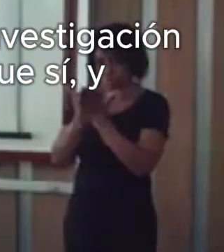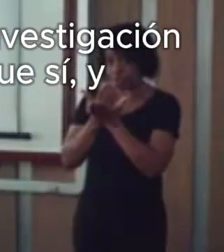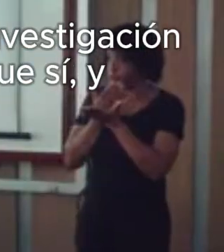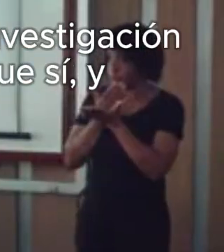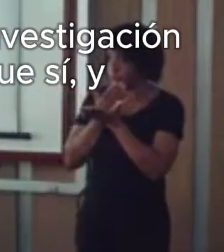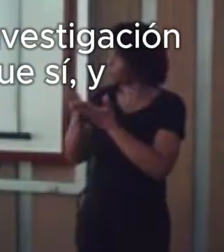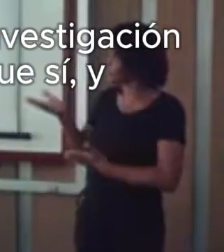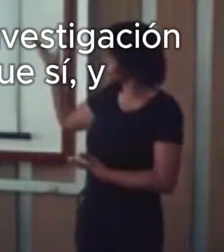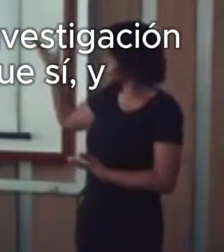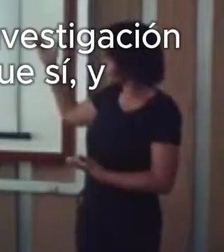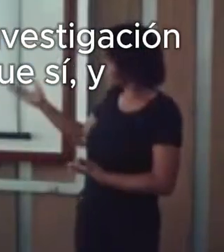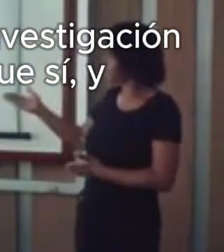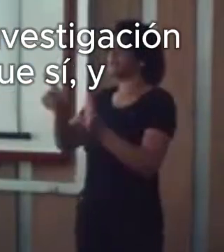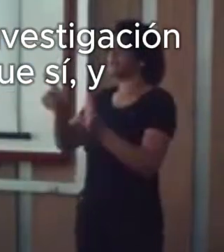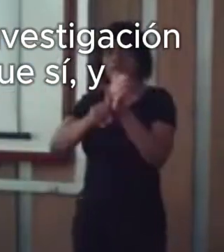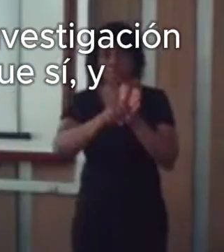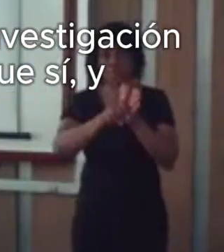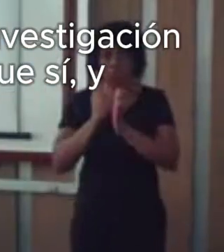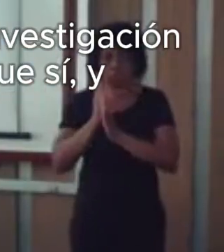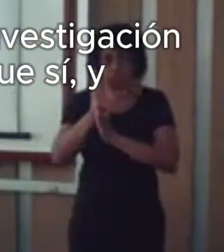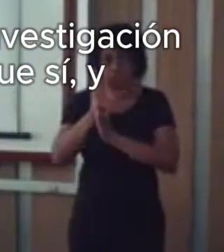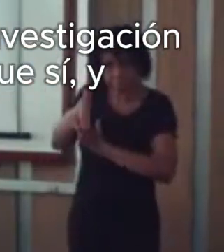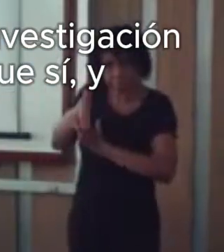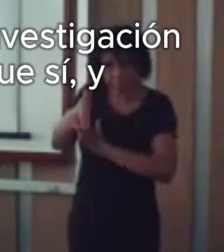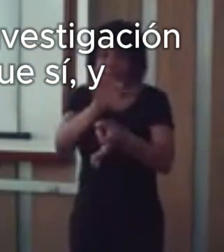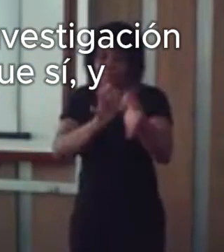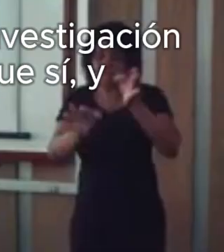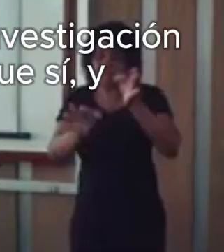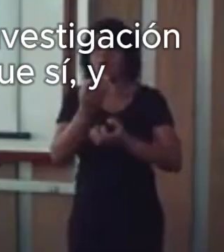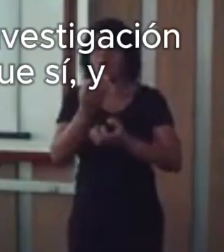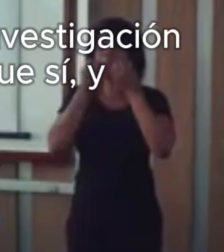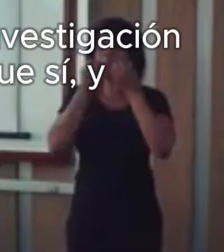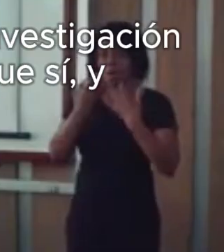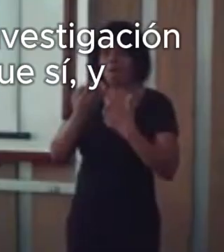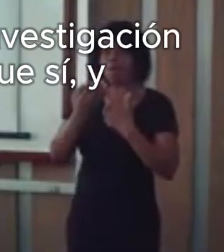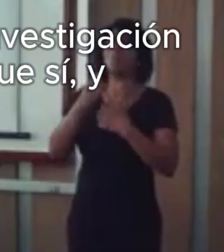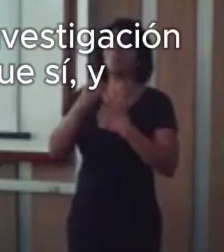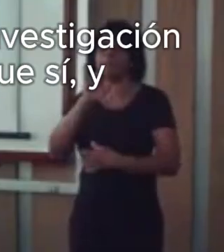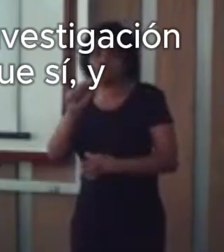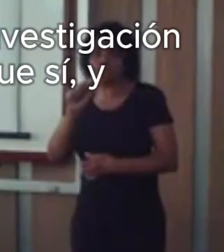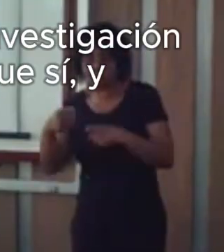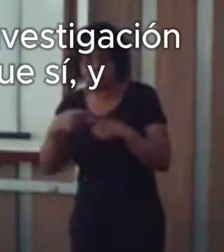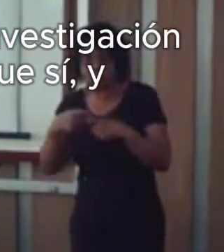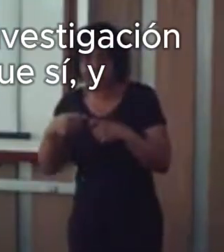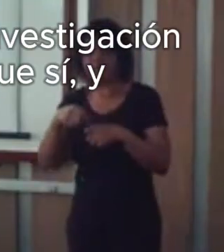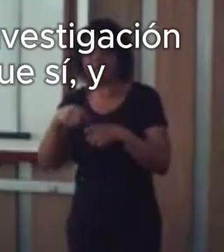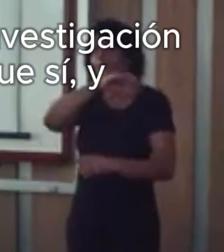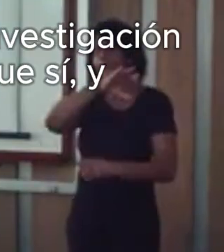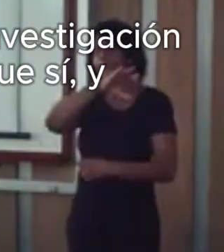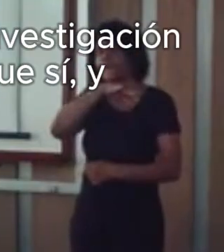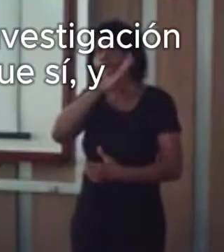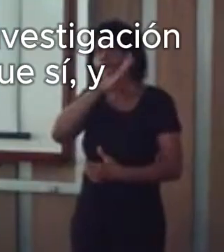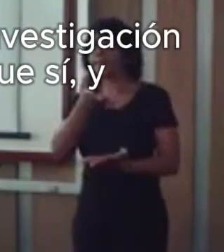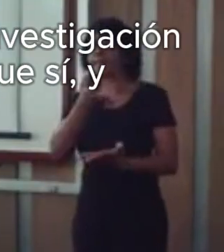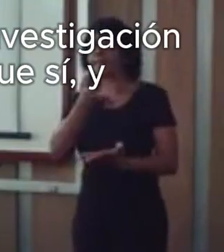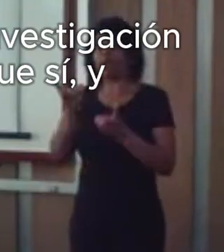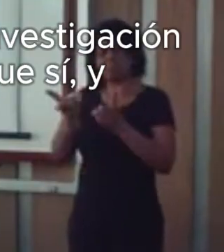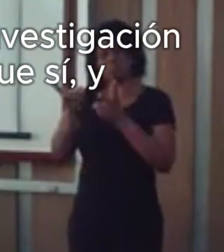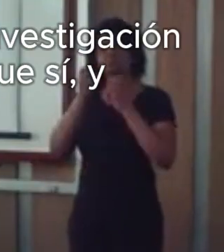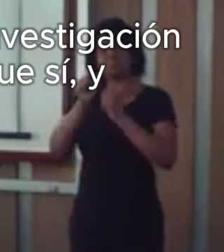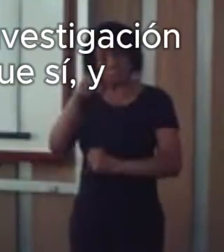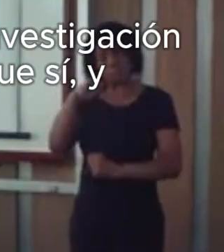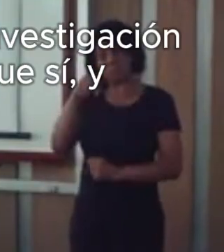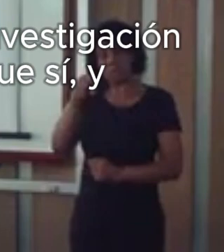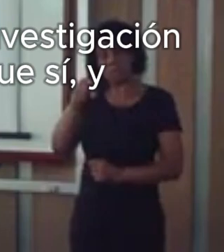aqui, pesquisa direcionada, para ver se funcionava nas células, para ver se era biomimética, para ver se funcionava em animais. E aí vimos que sim.